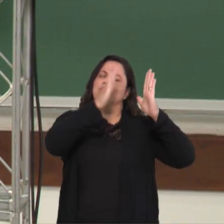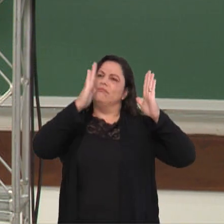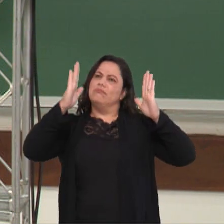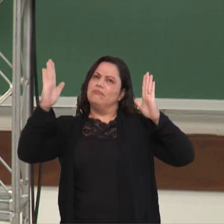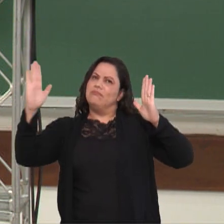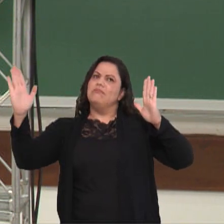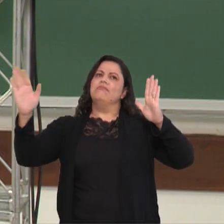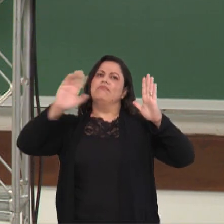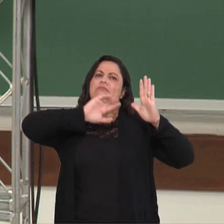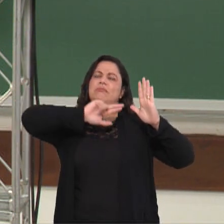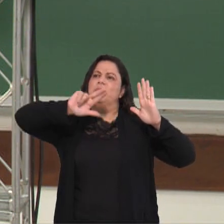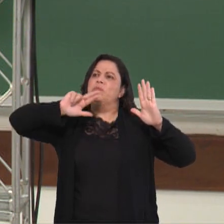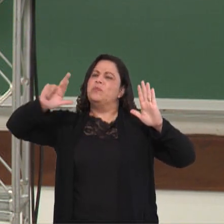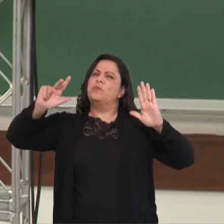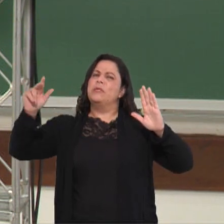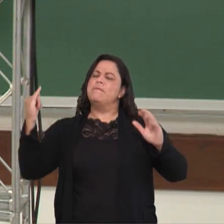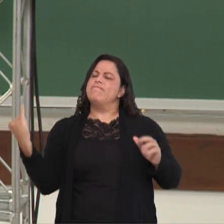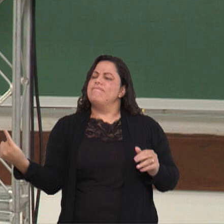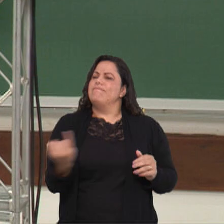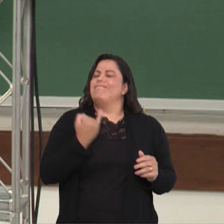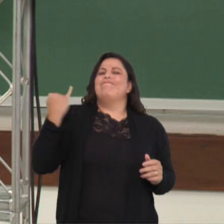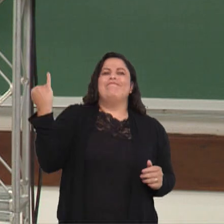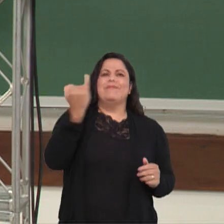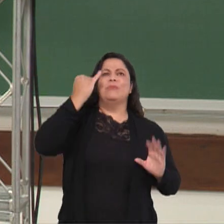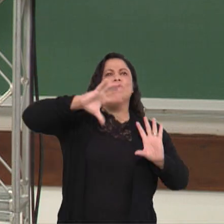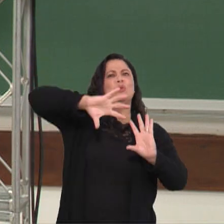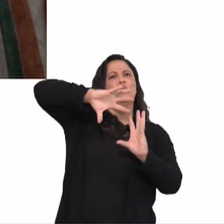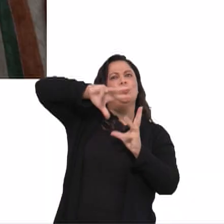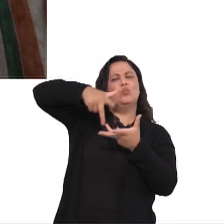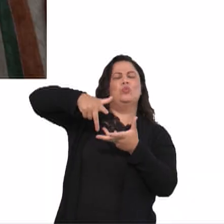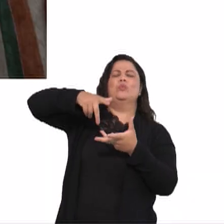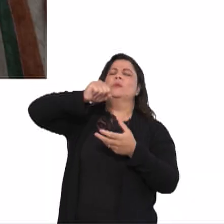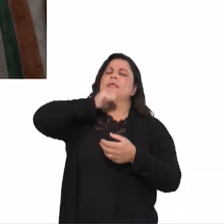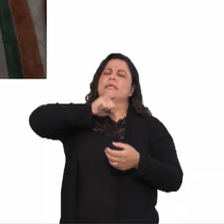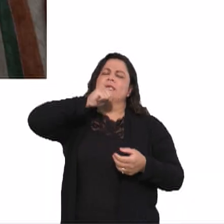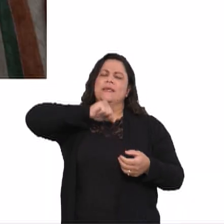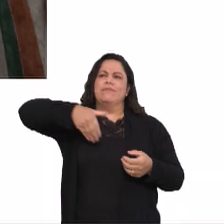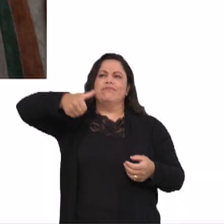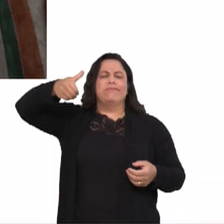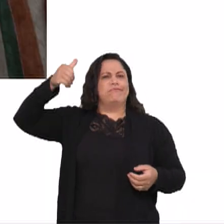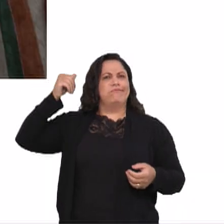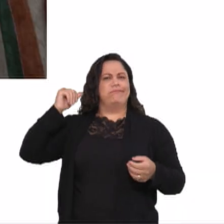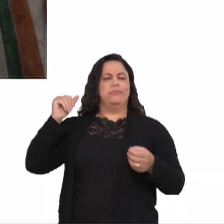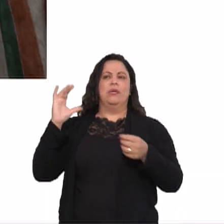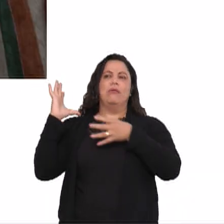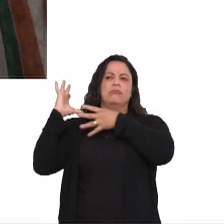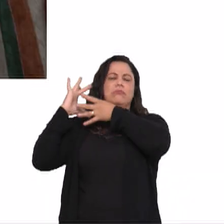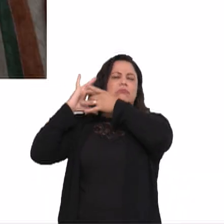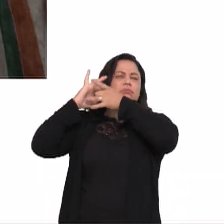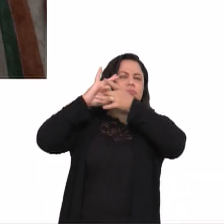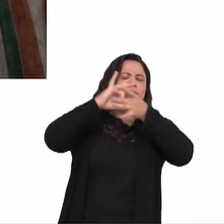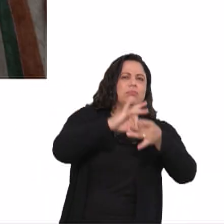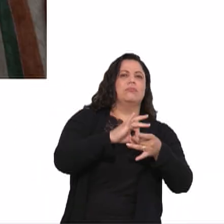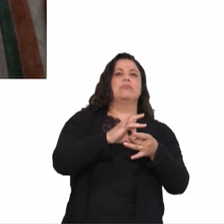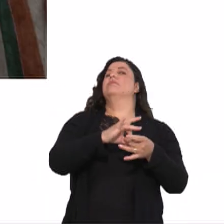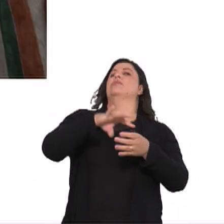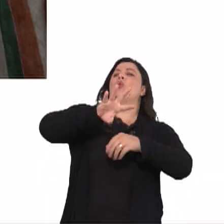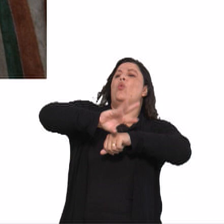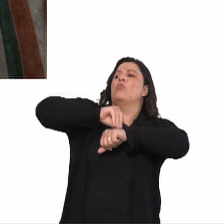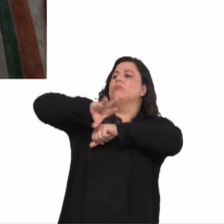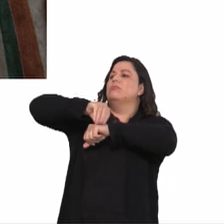das mais importantes no mundo antigo. Ela reunia todo o conhecimento científico,